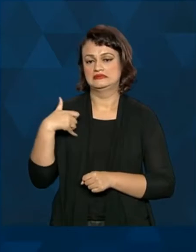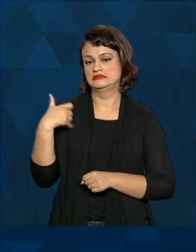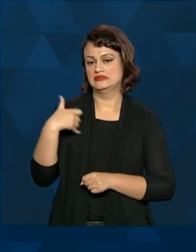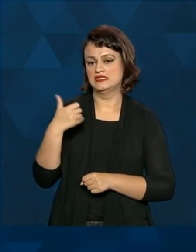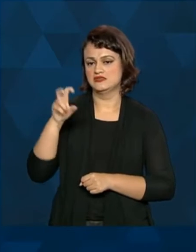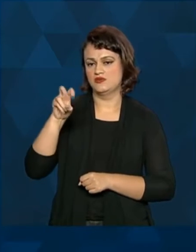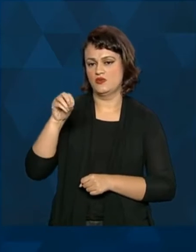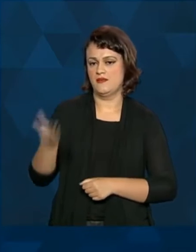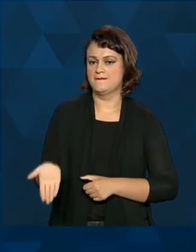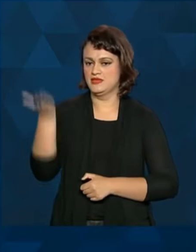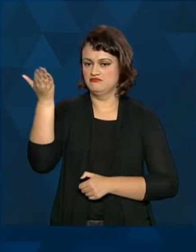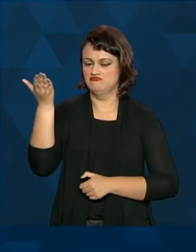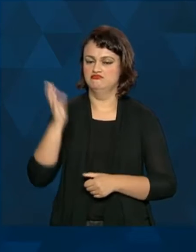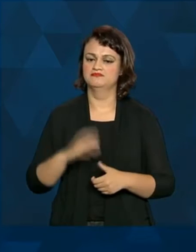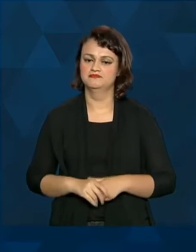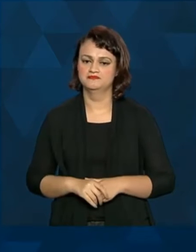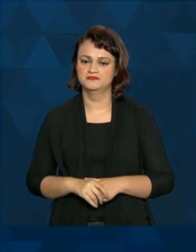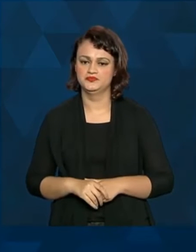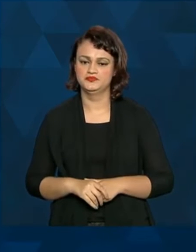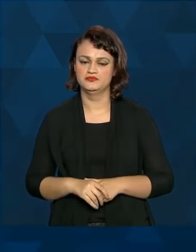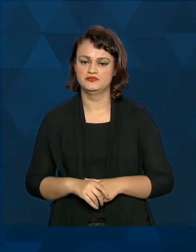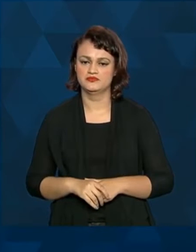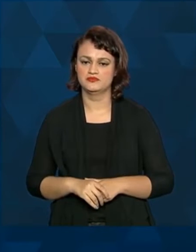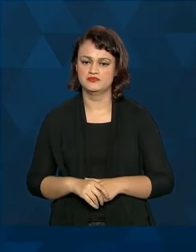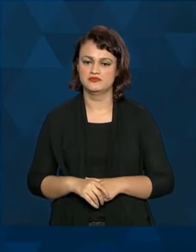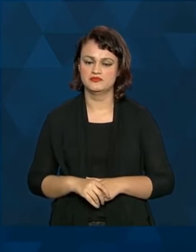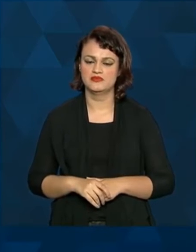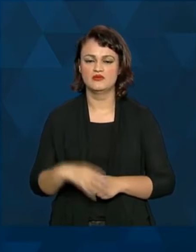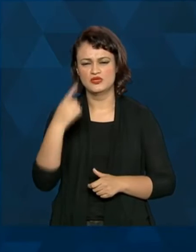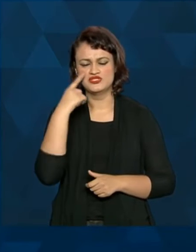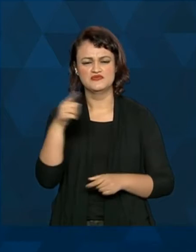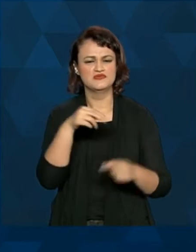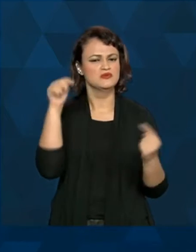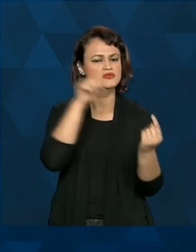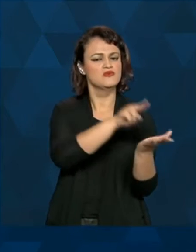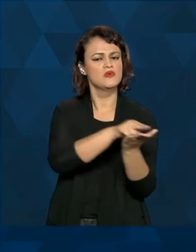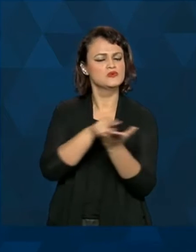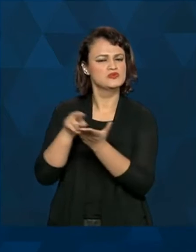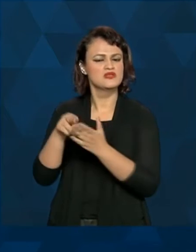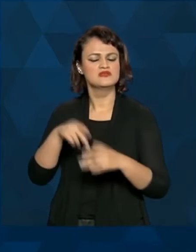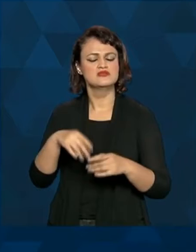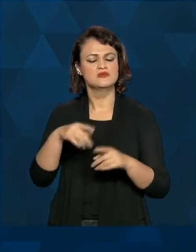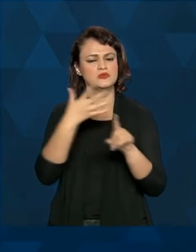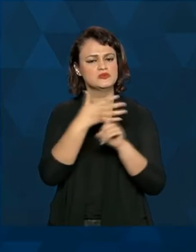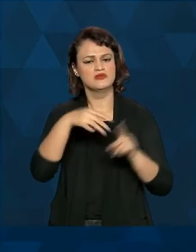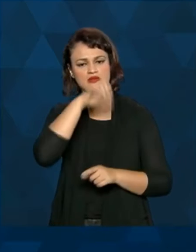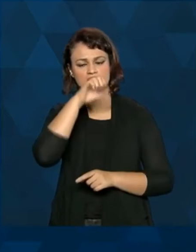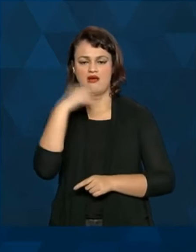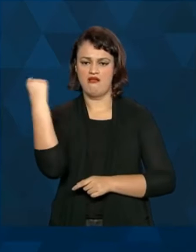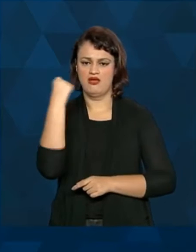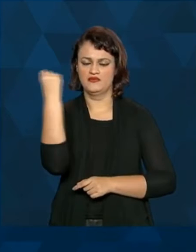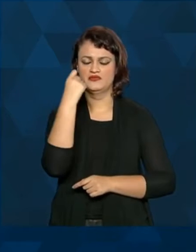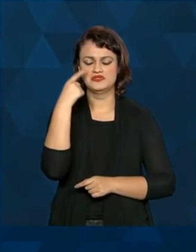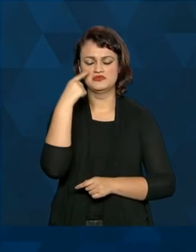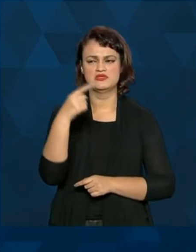dos 50 anos, né? Quando a gente olha essas hospitalizações por síndrome respiratória aguda grave,